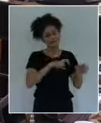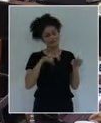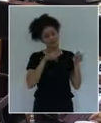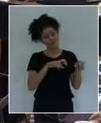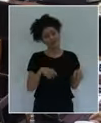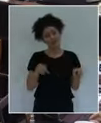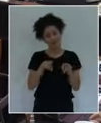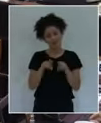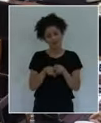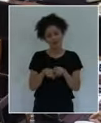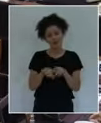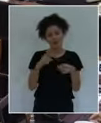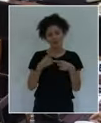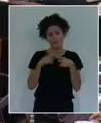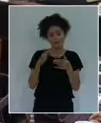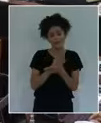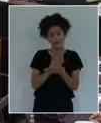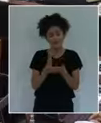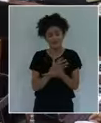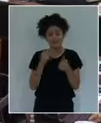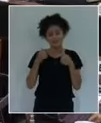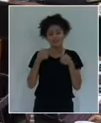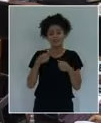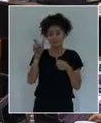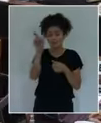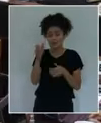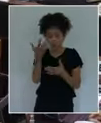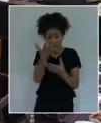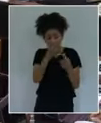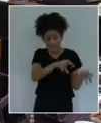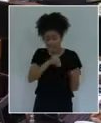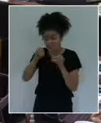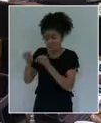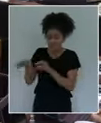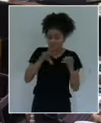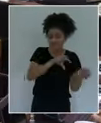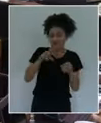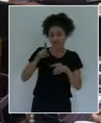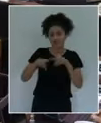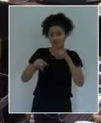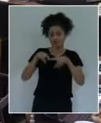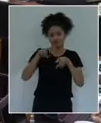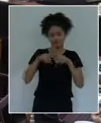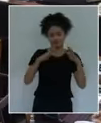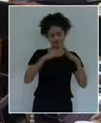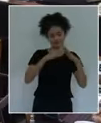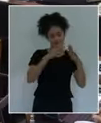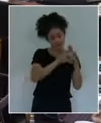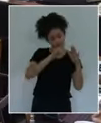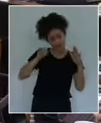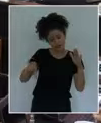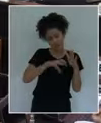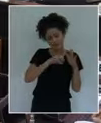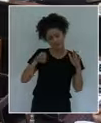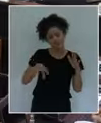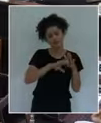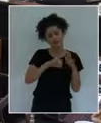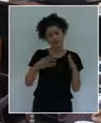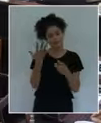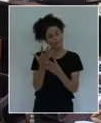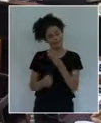coisas, e dar um alerta para esse pessoal, para eles não ficar também escutando esse pessoal do WhatsApp, porque as informações praticamente